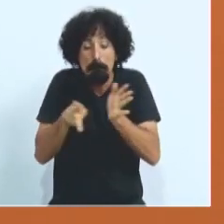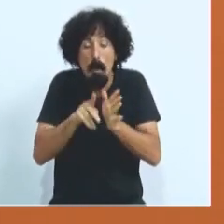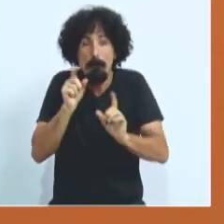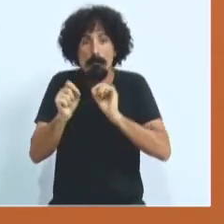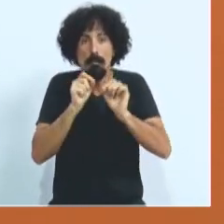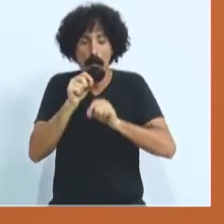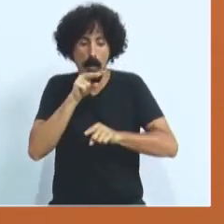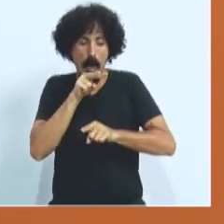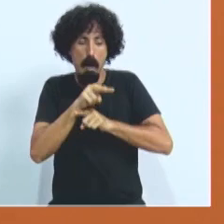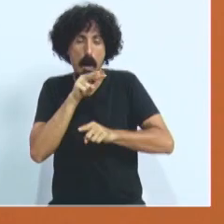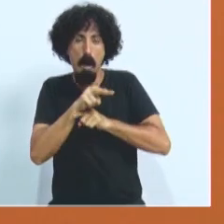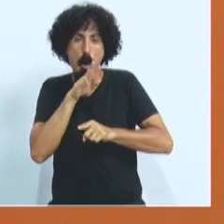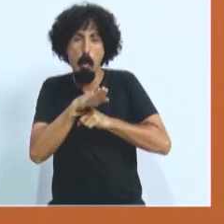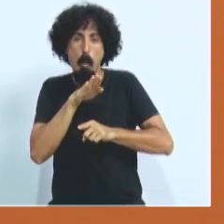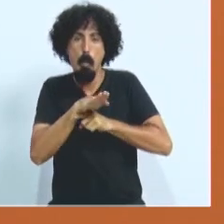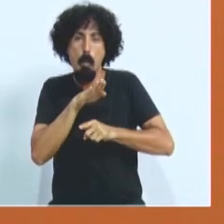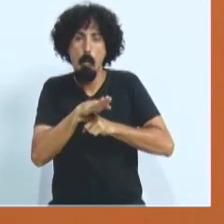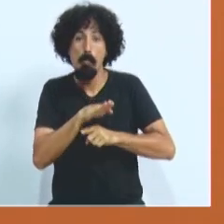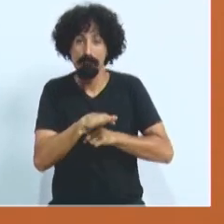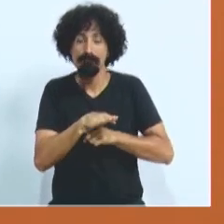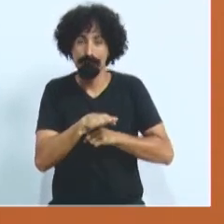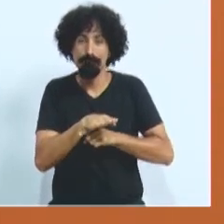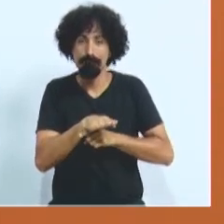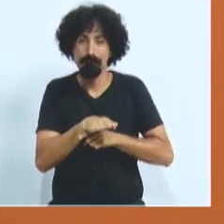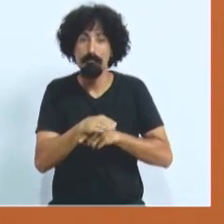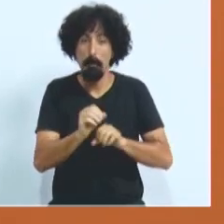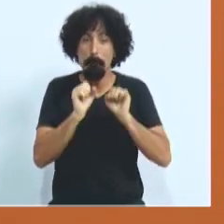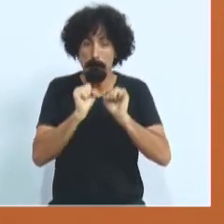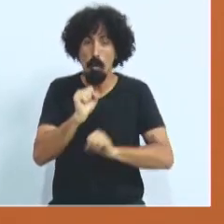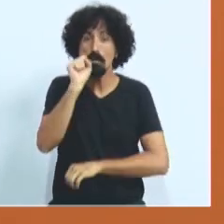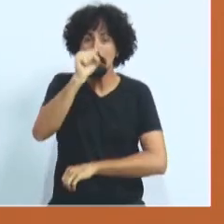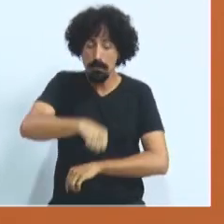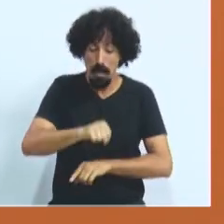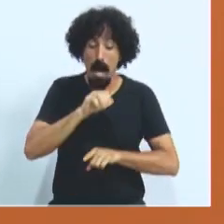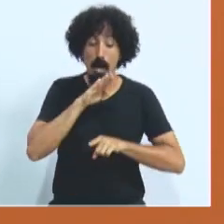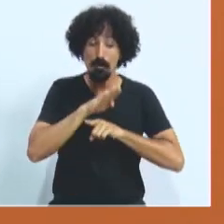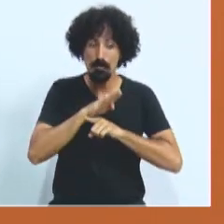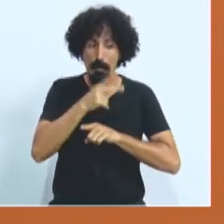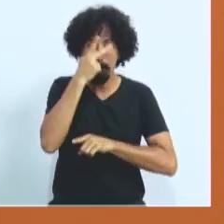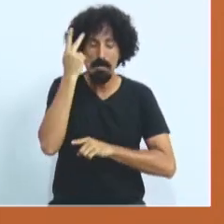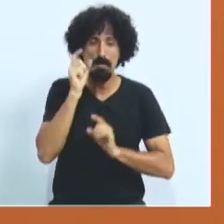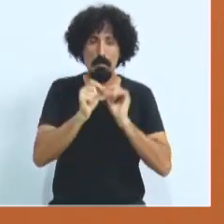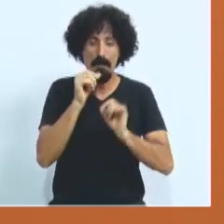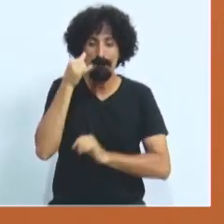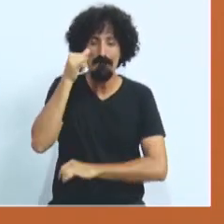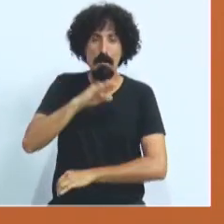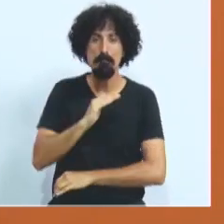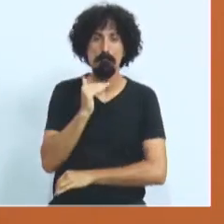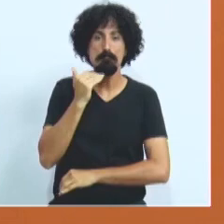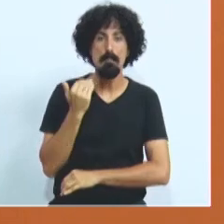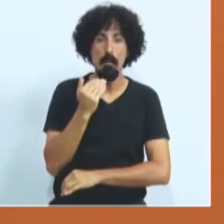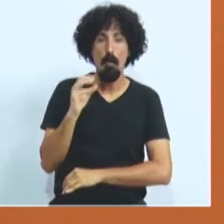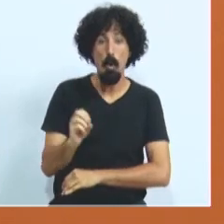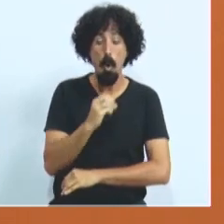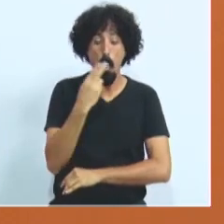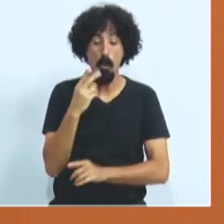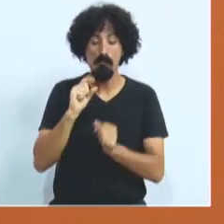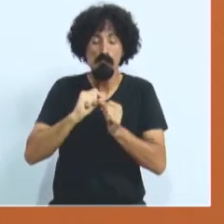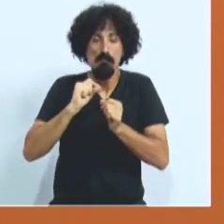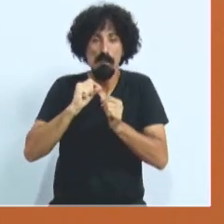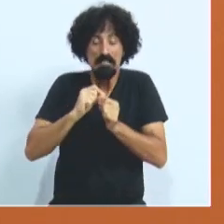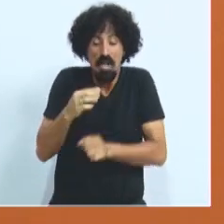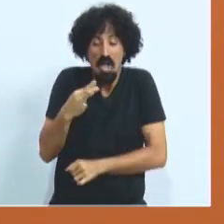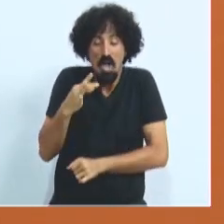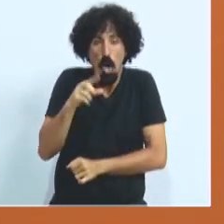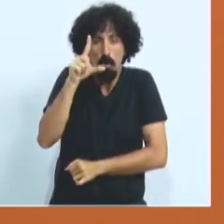primeiros socorros que podem sim ser determinantes na chance de salvar a vítima ou minimizar os desconfortos